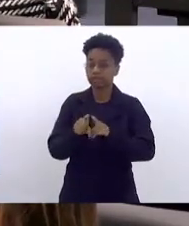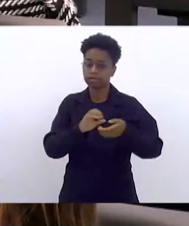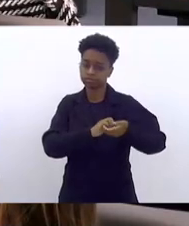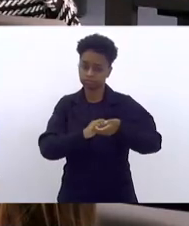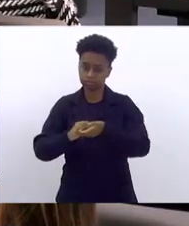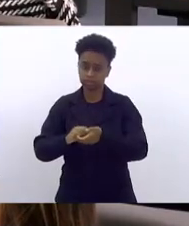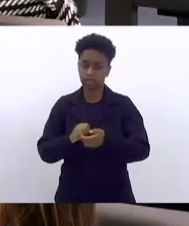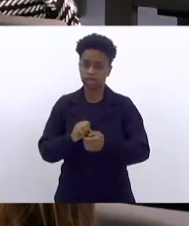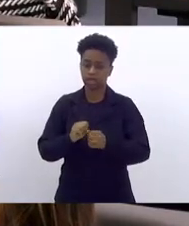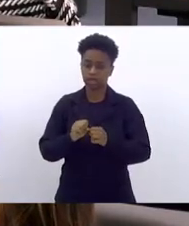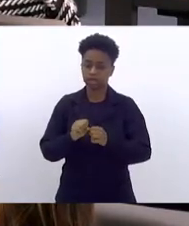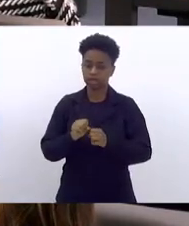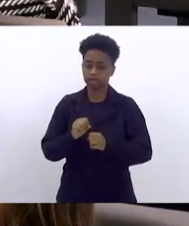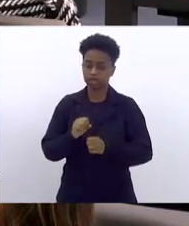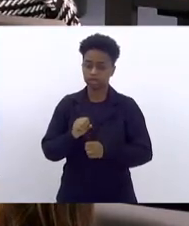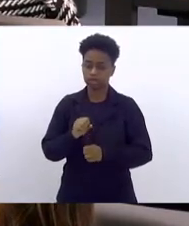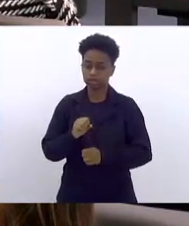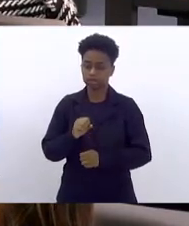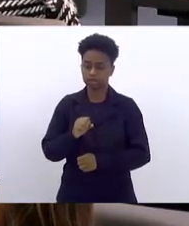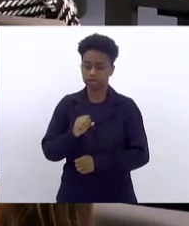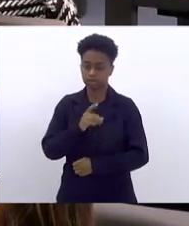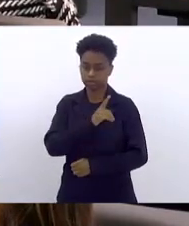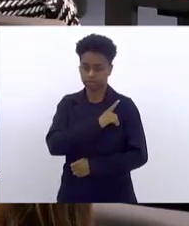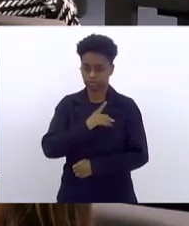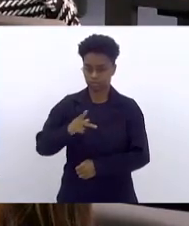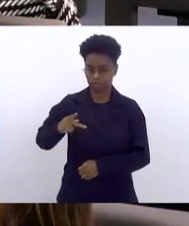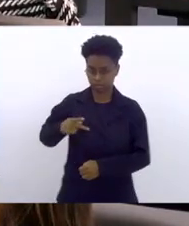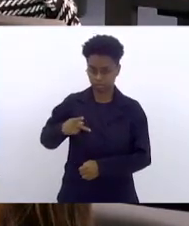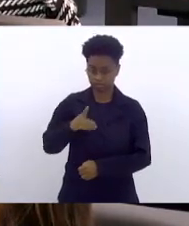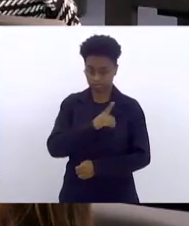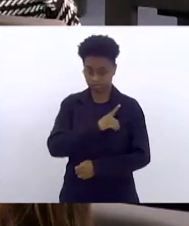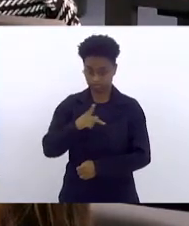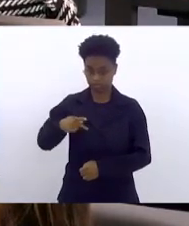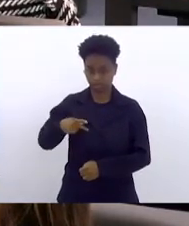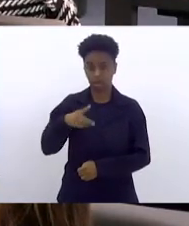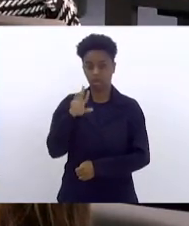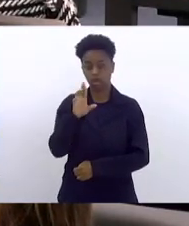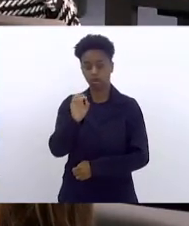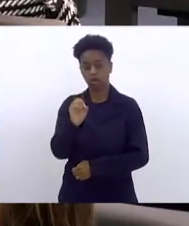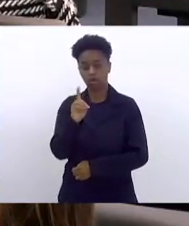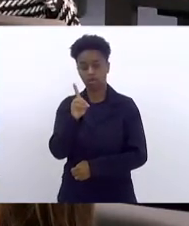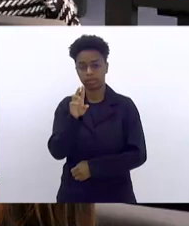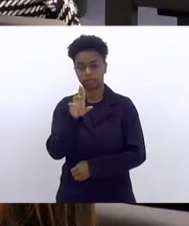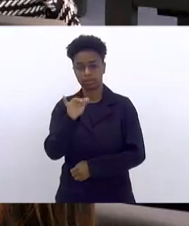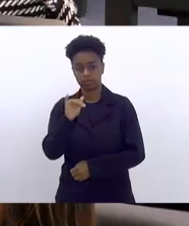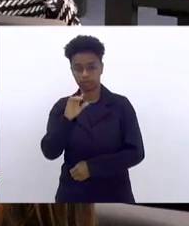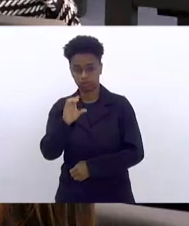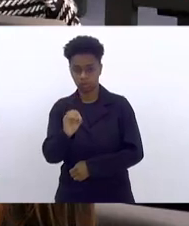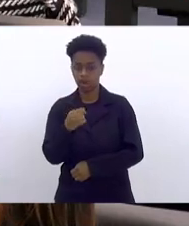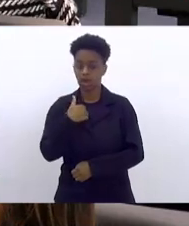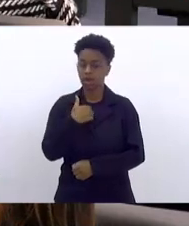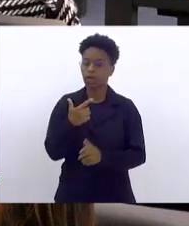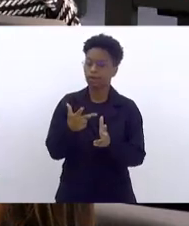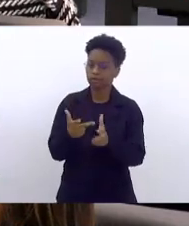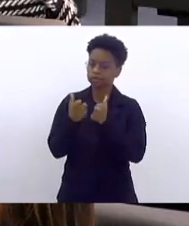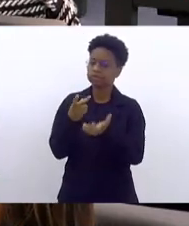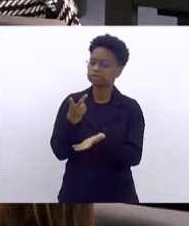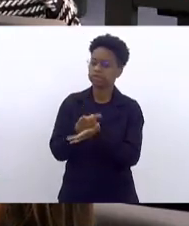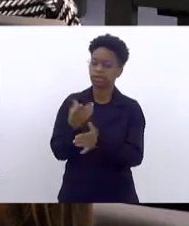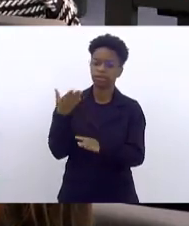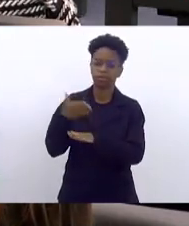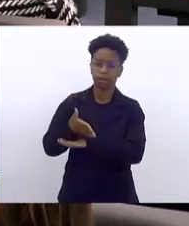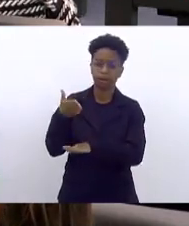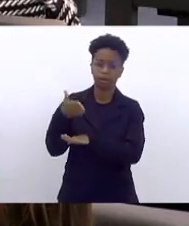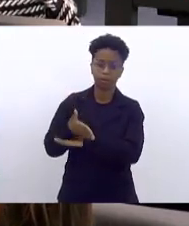o doutor Rodrigo doutor Rodrigo Azambuja que eu tenho visto sempre presente